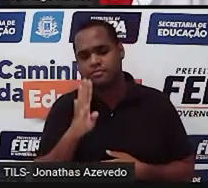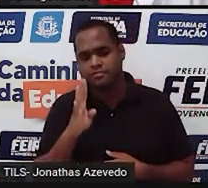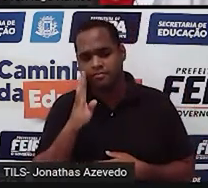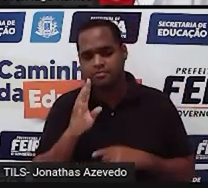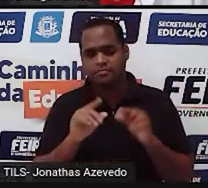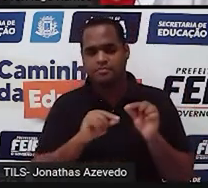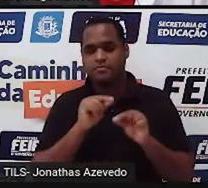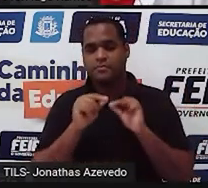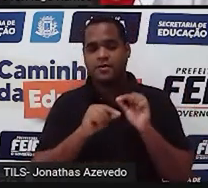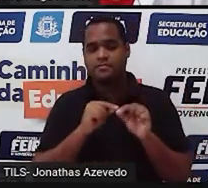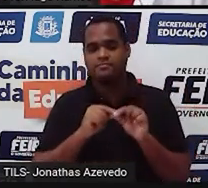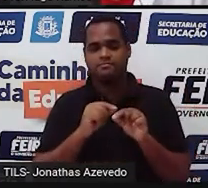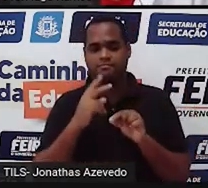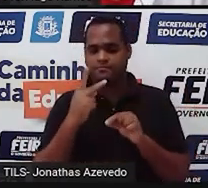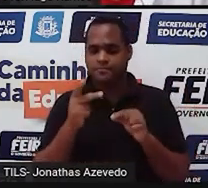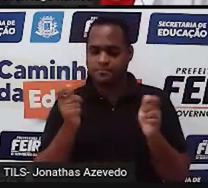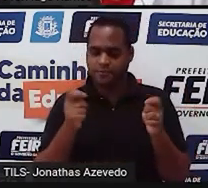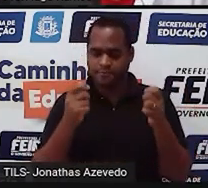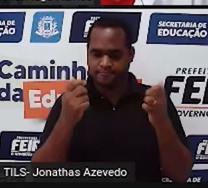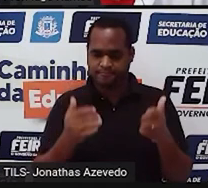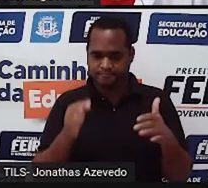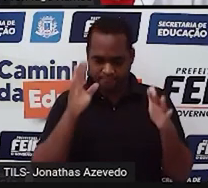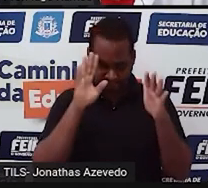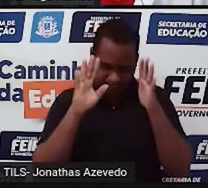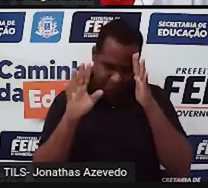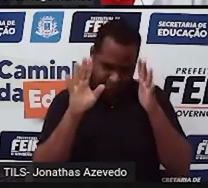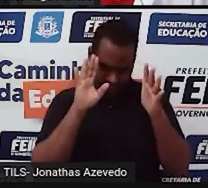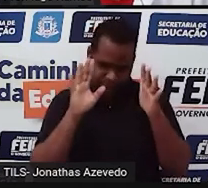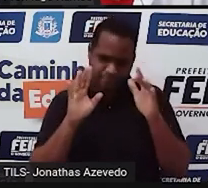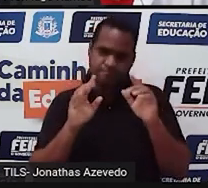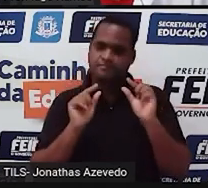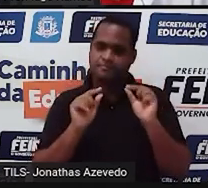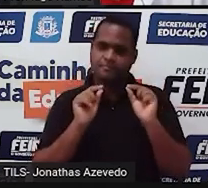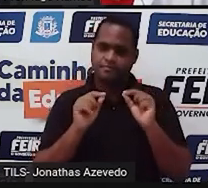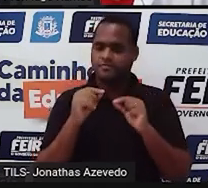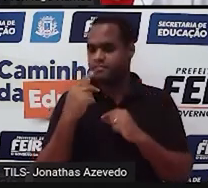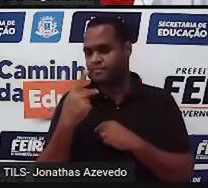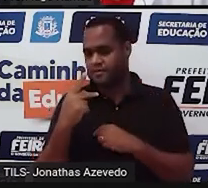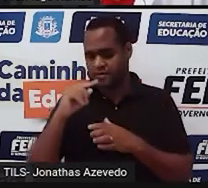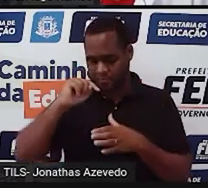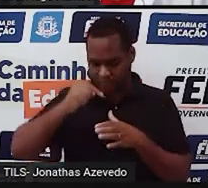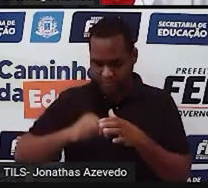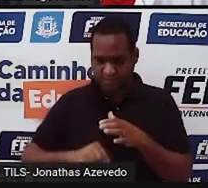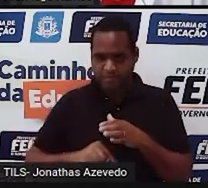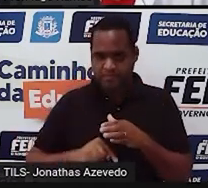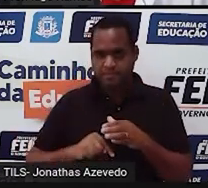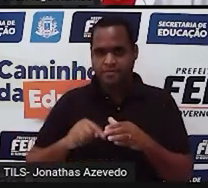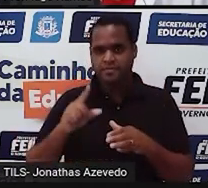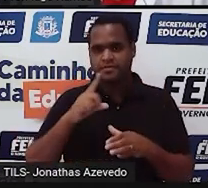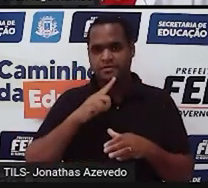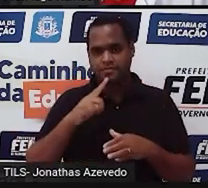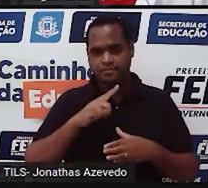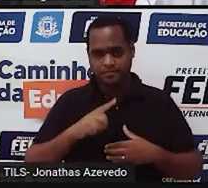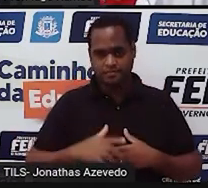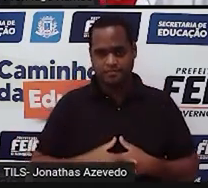é que você pensando né É Esse posto aqui subindo